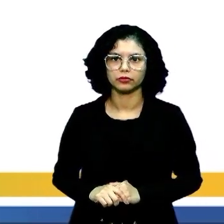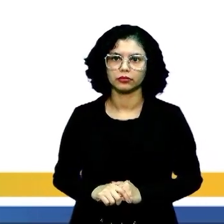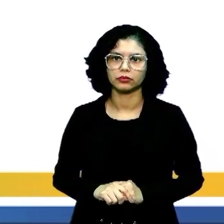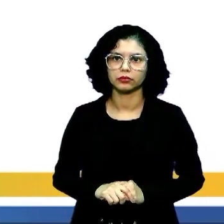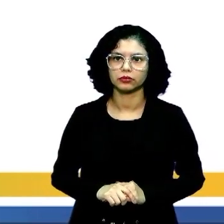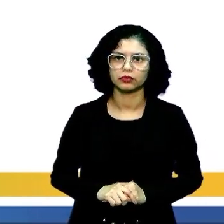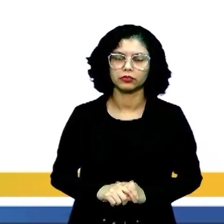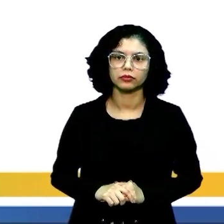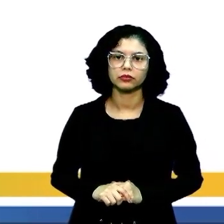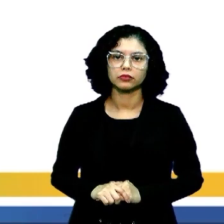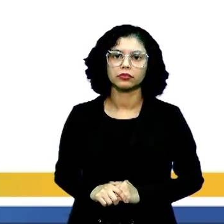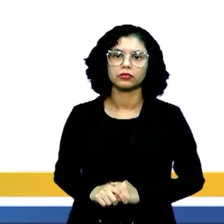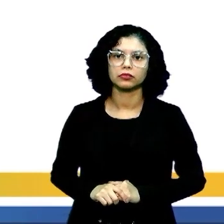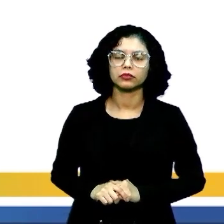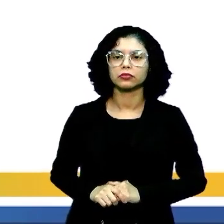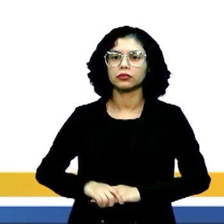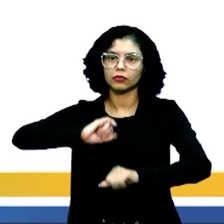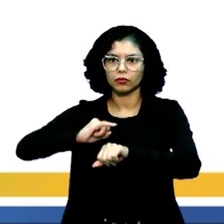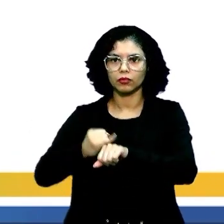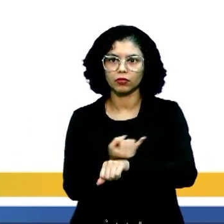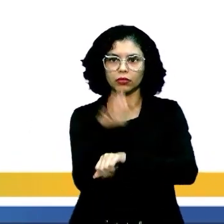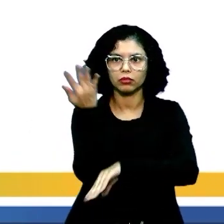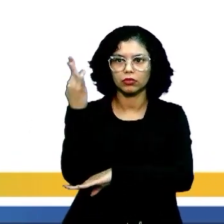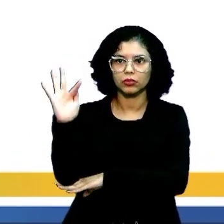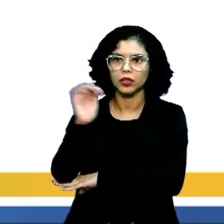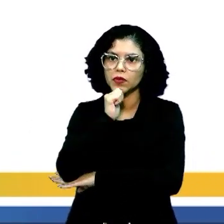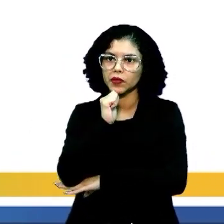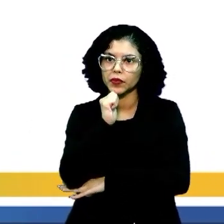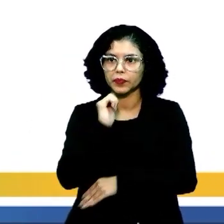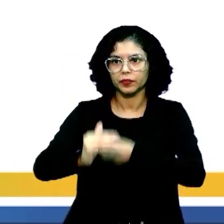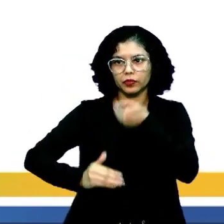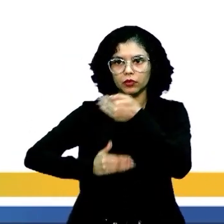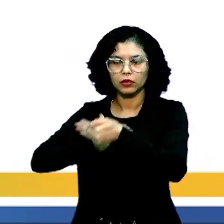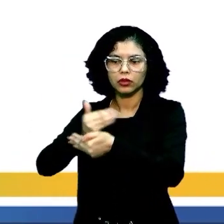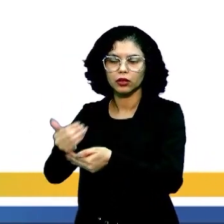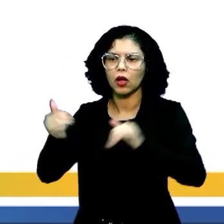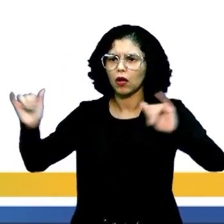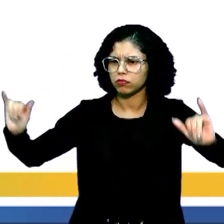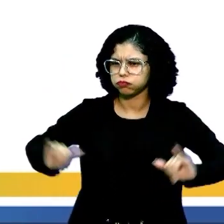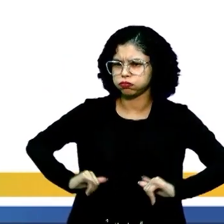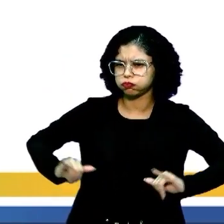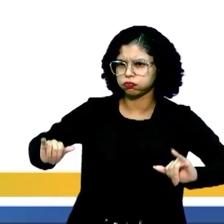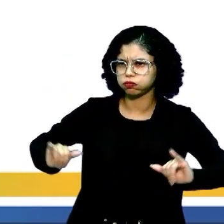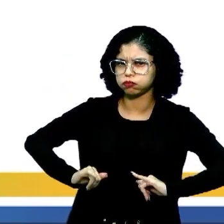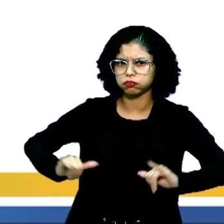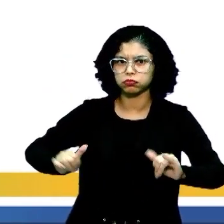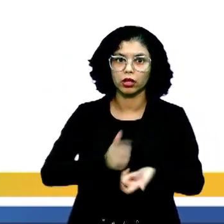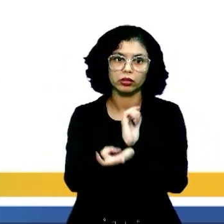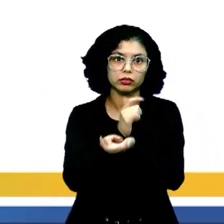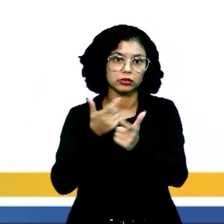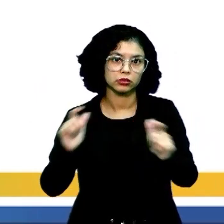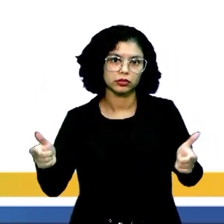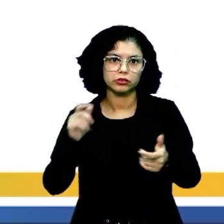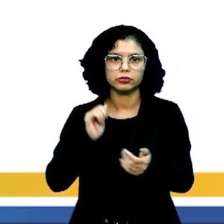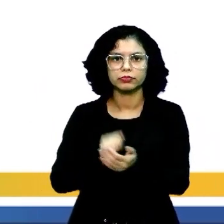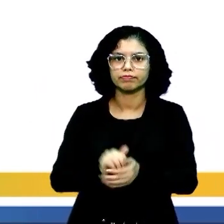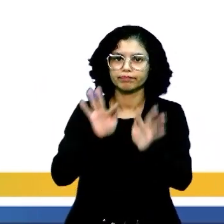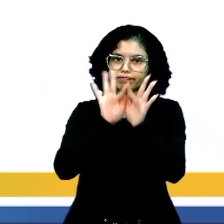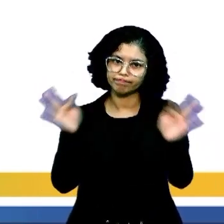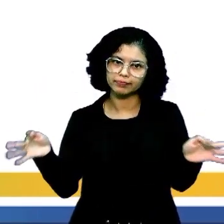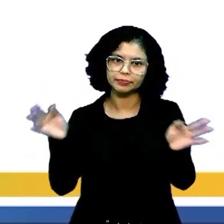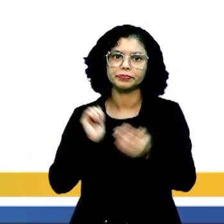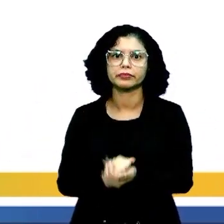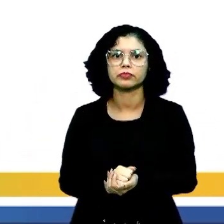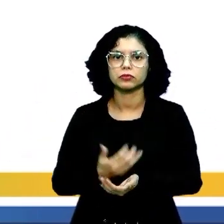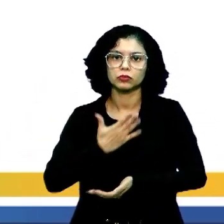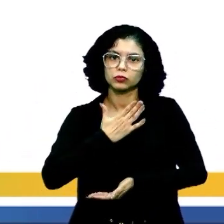163. O êxodo dos judeus franceses é um processo sofrido e cheio de